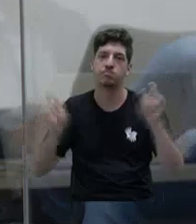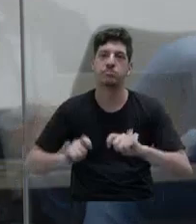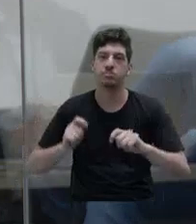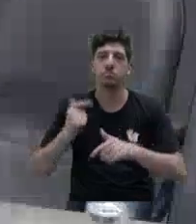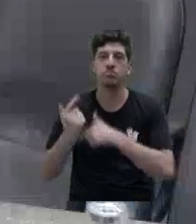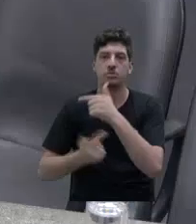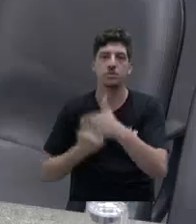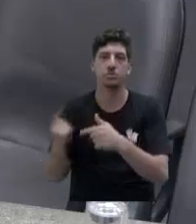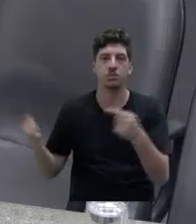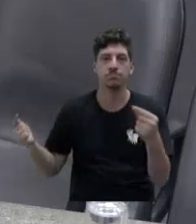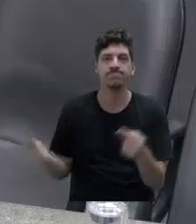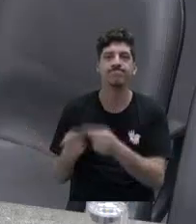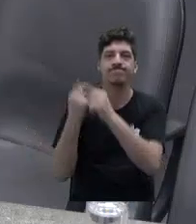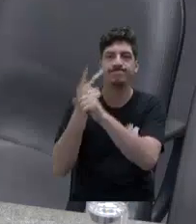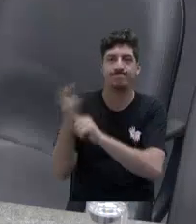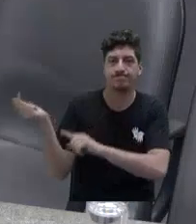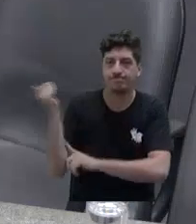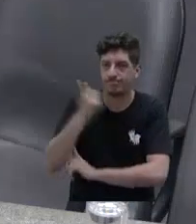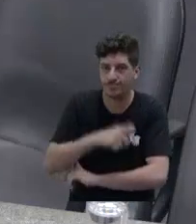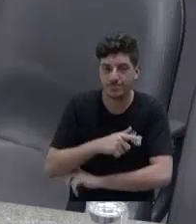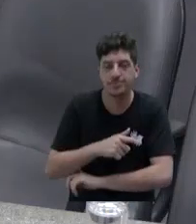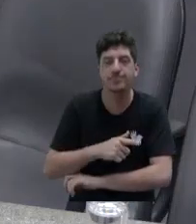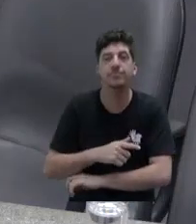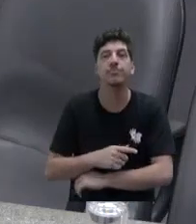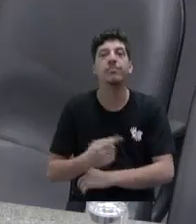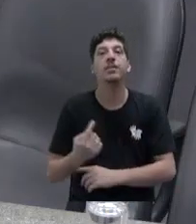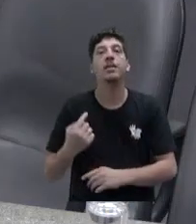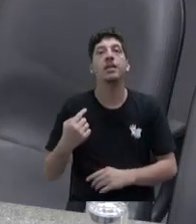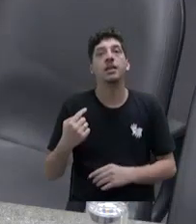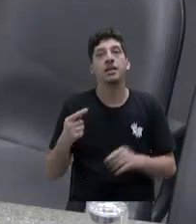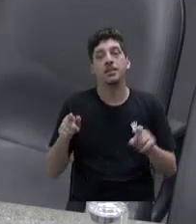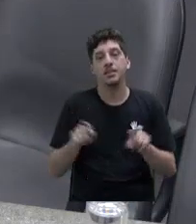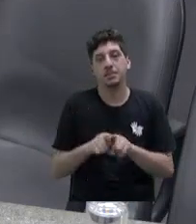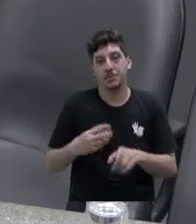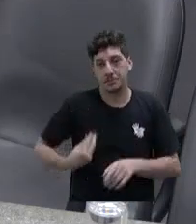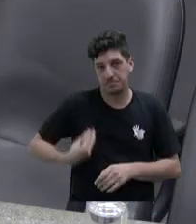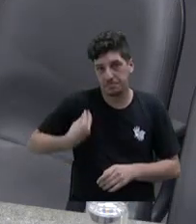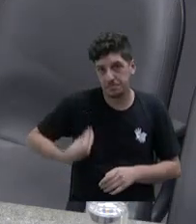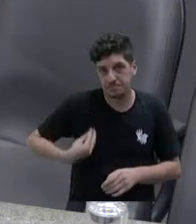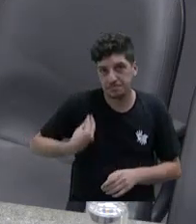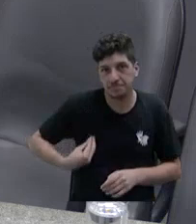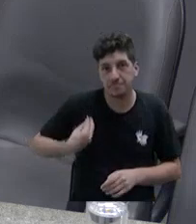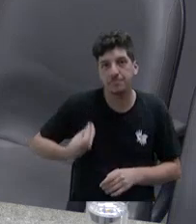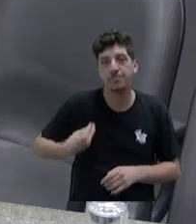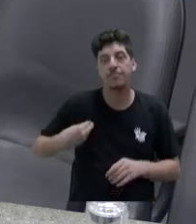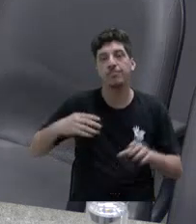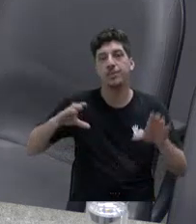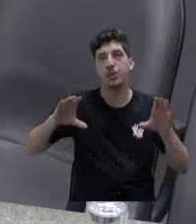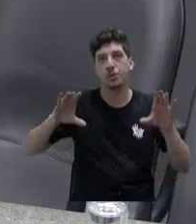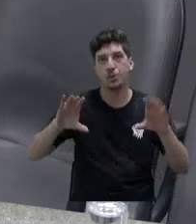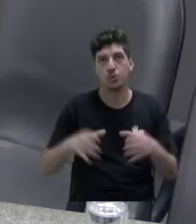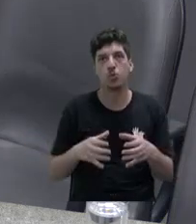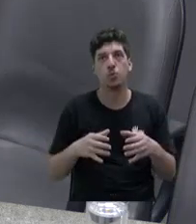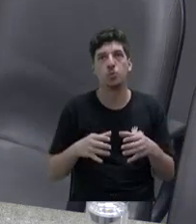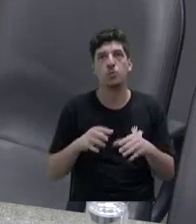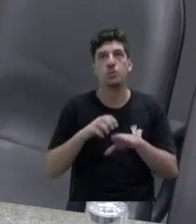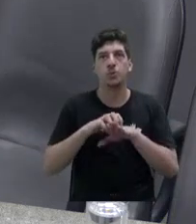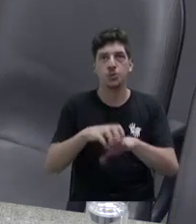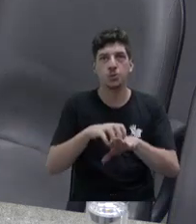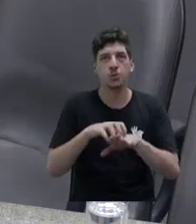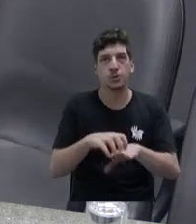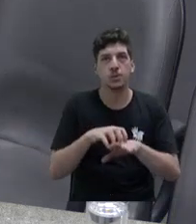tal. E, enquanto membro também efetivo da Comissão de